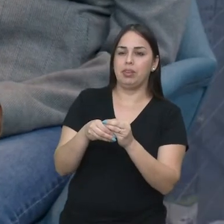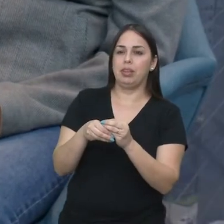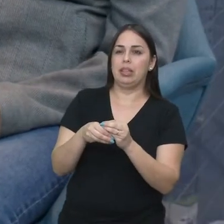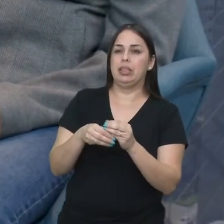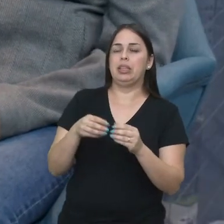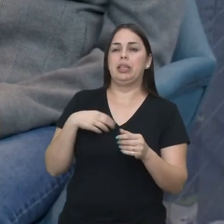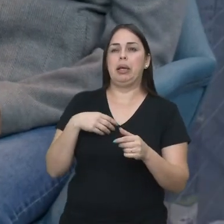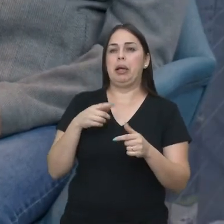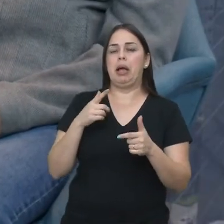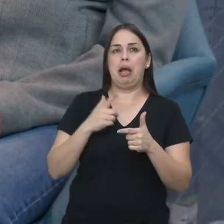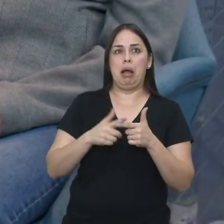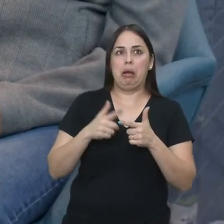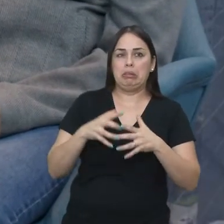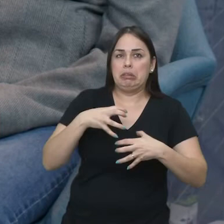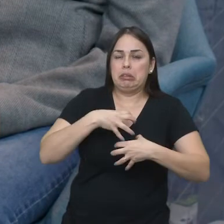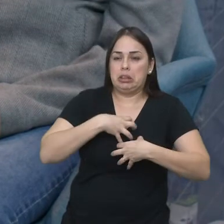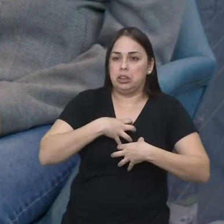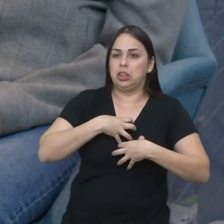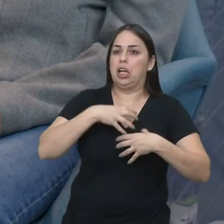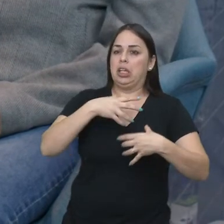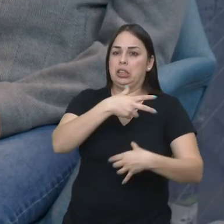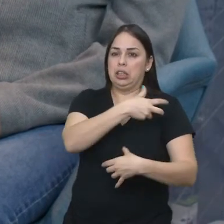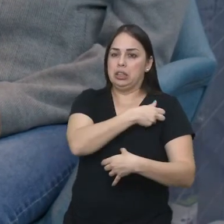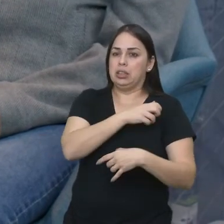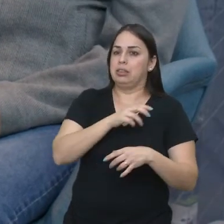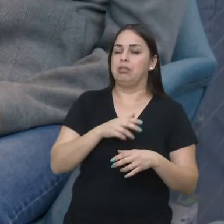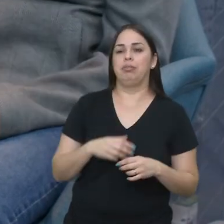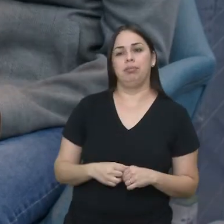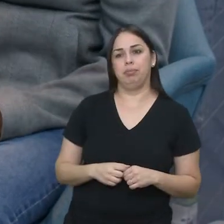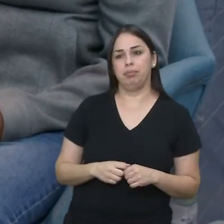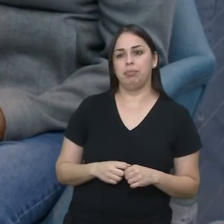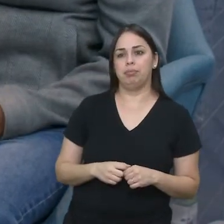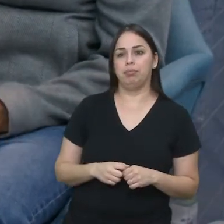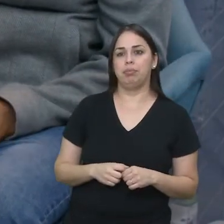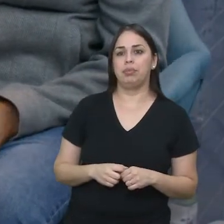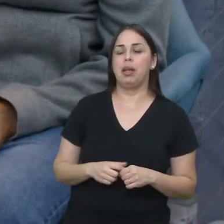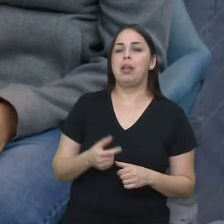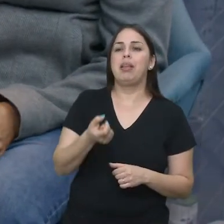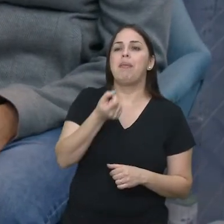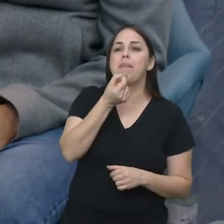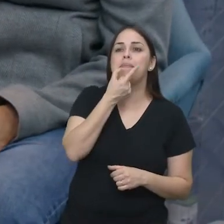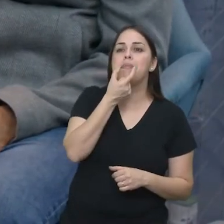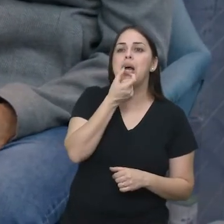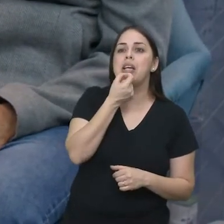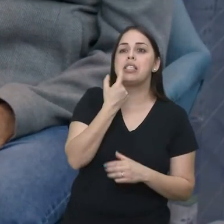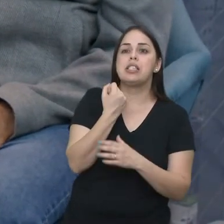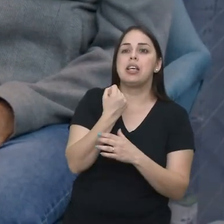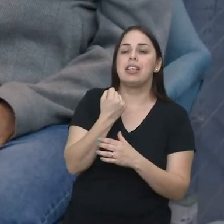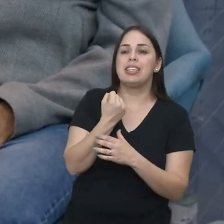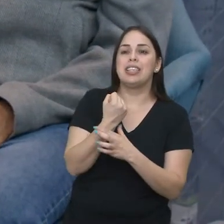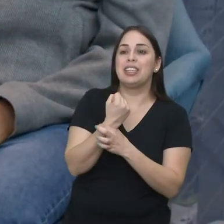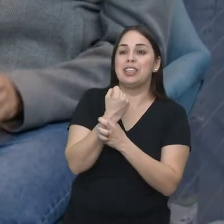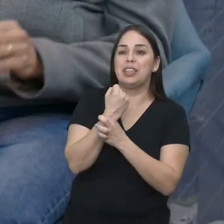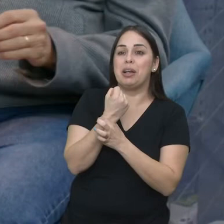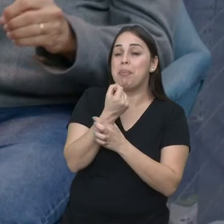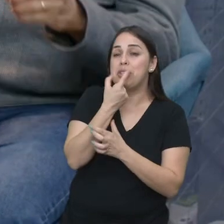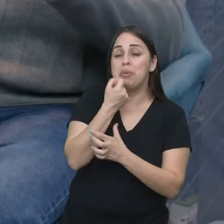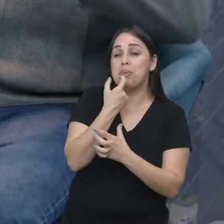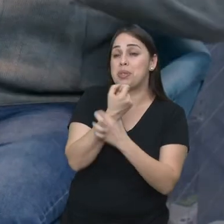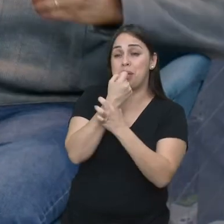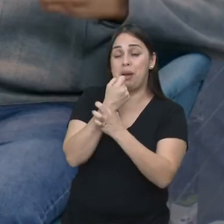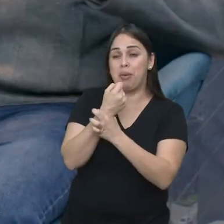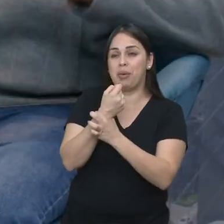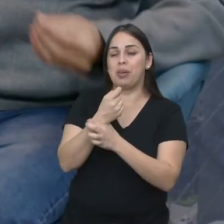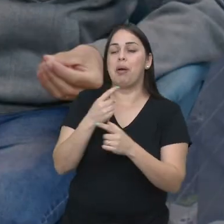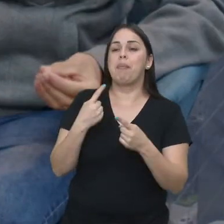efeitos adversos, reações adversas, não existe medicamentos mais seguros do que as vacinas, porque